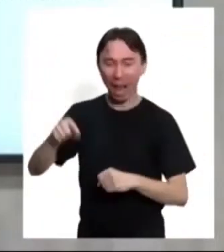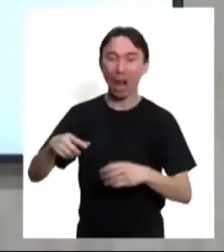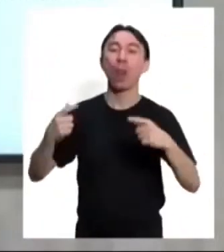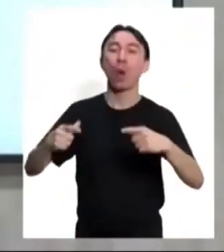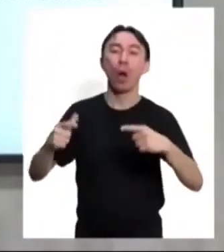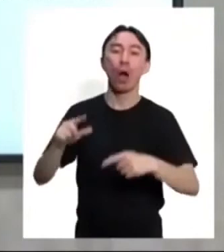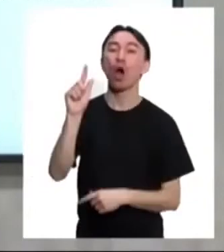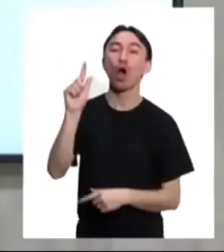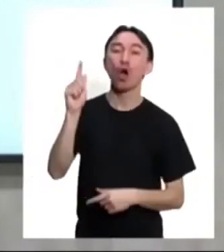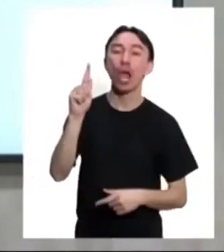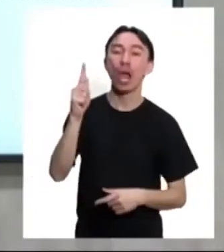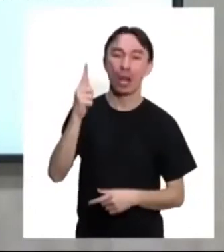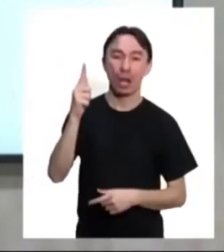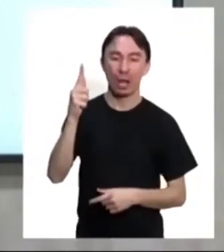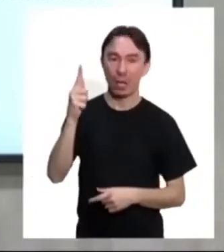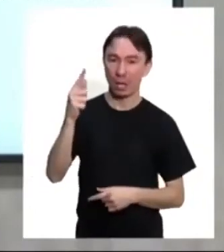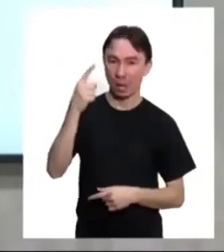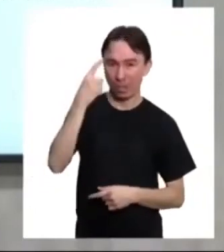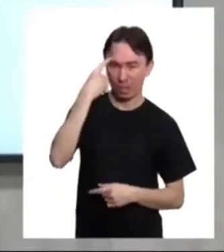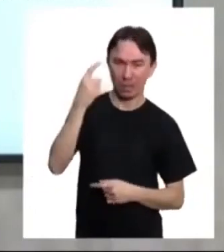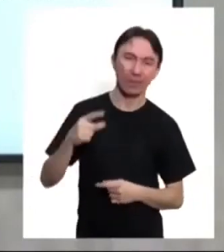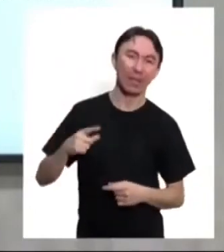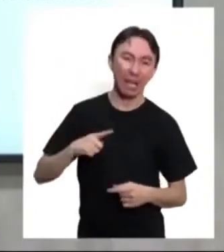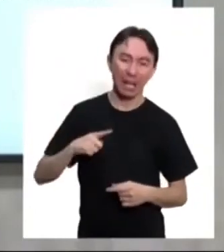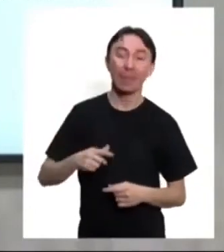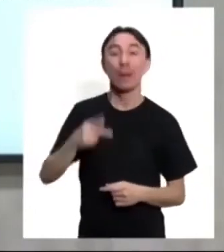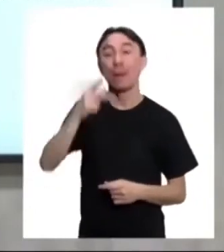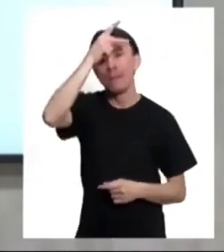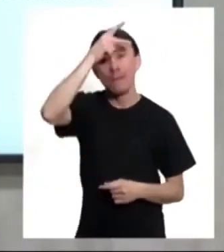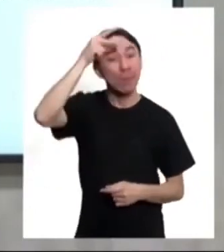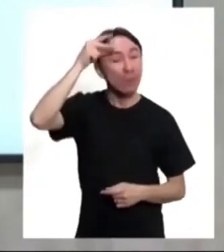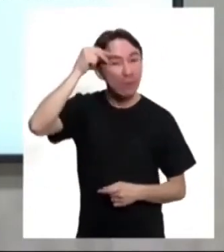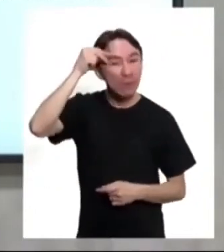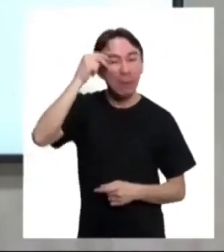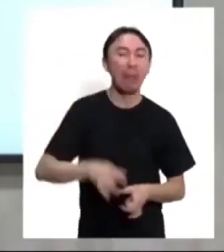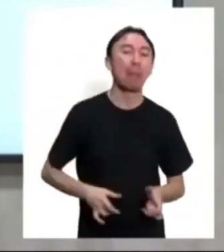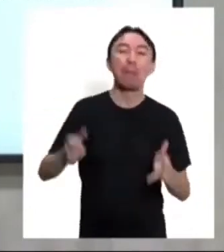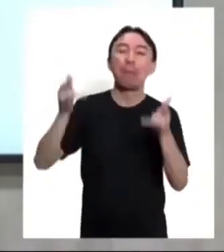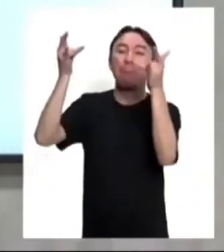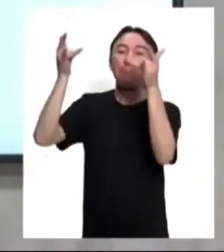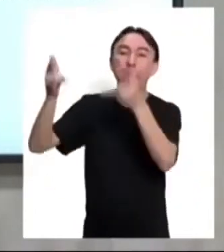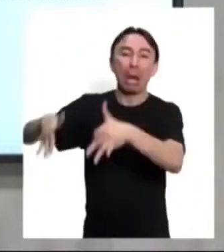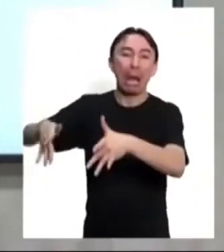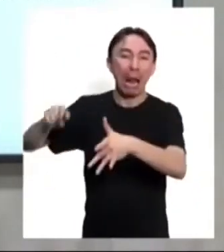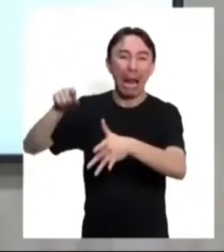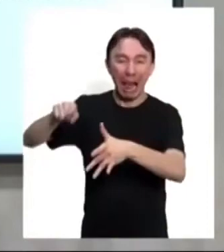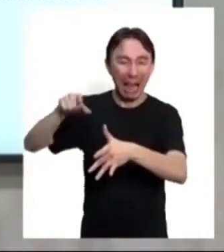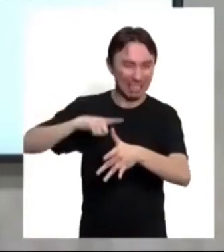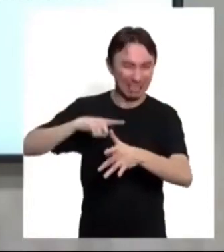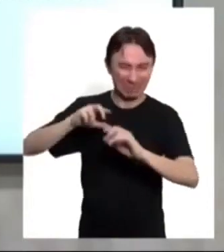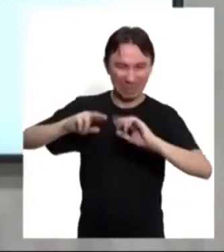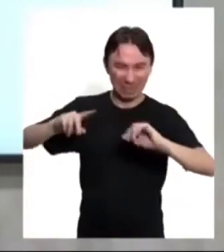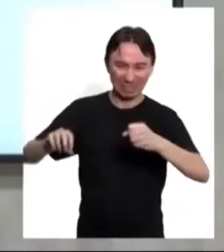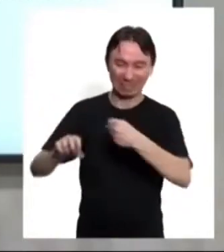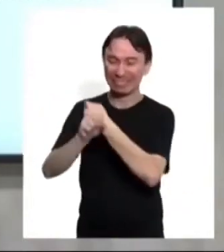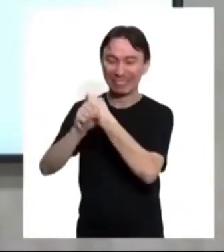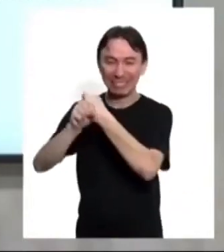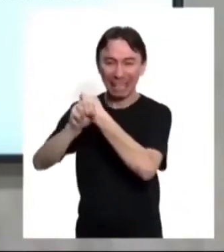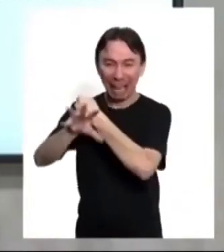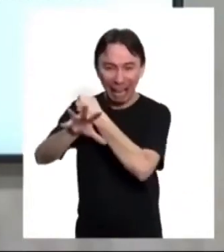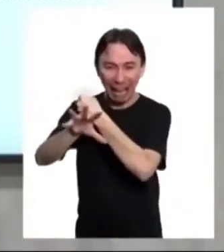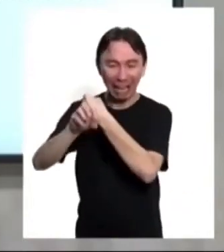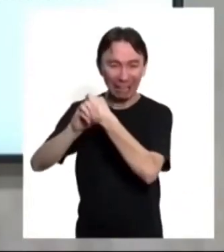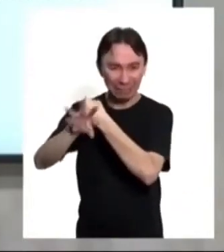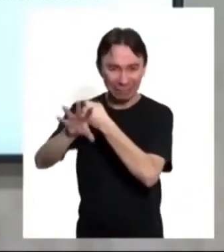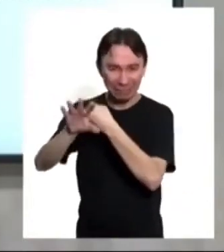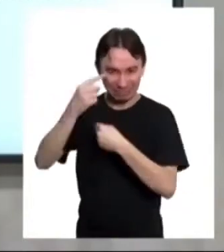pela prefeitura uma clínica de radioterapia, tratamento de radioisótopo. Radioisótopo é